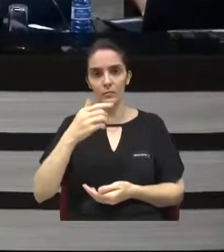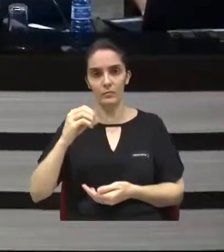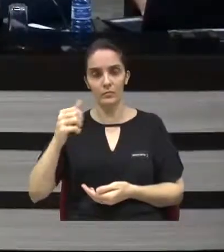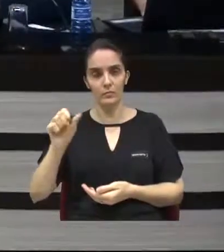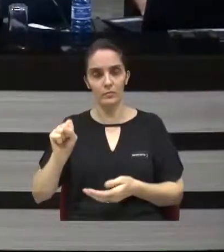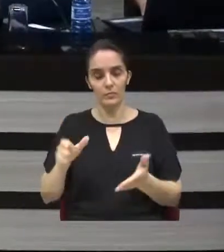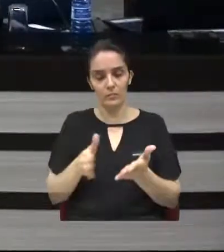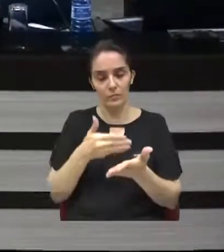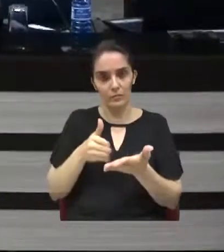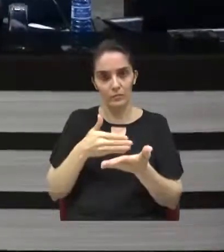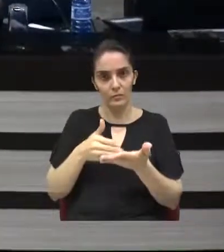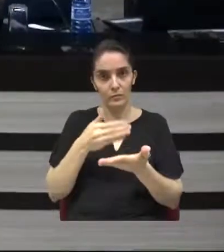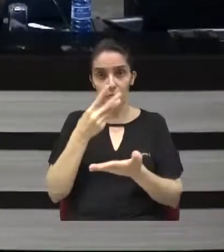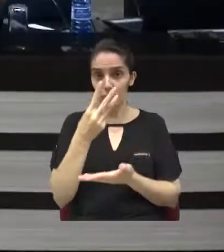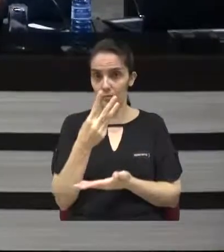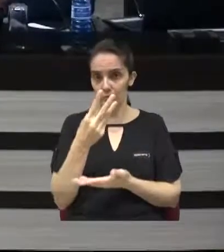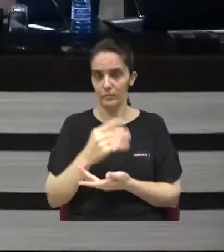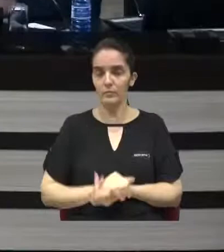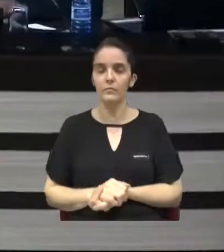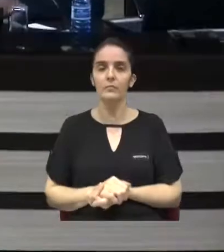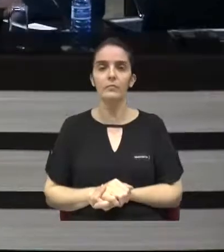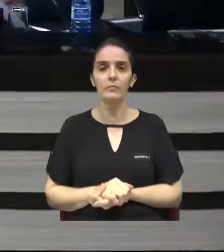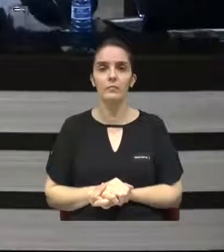página 3.